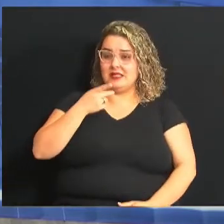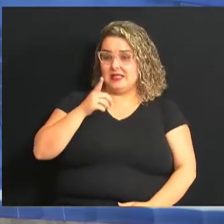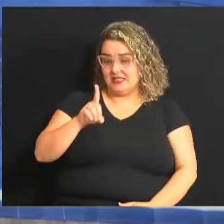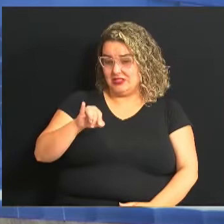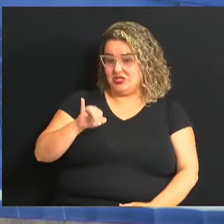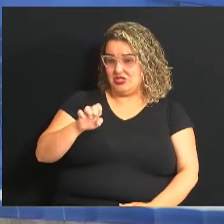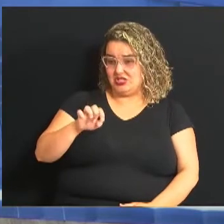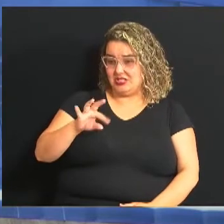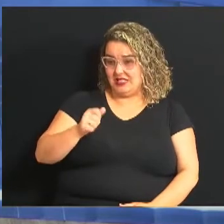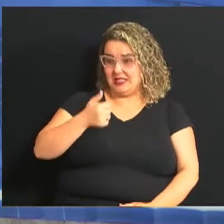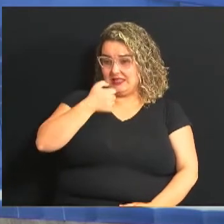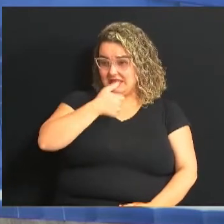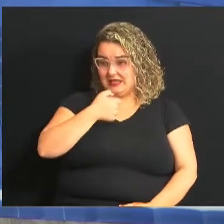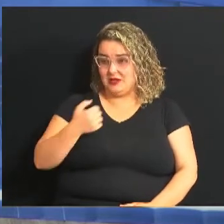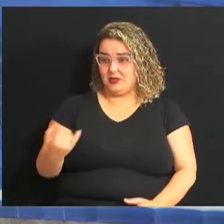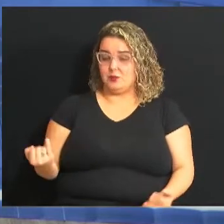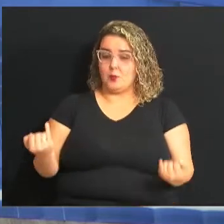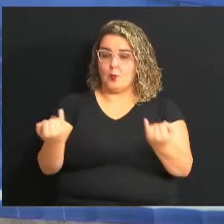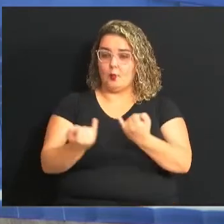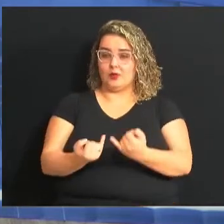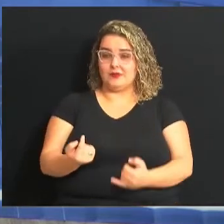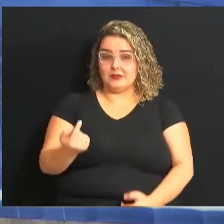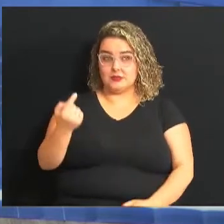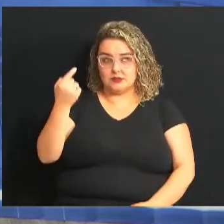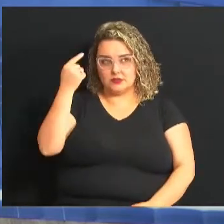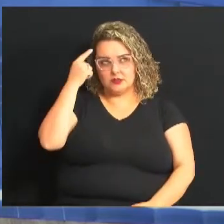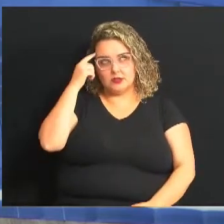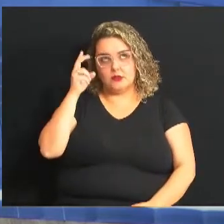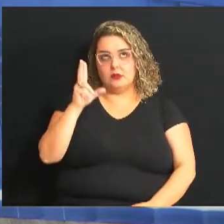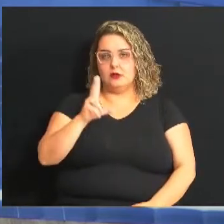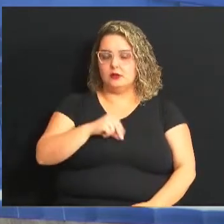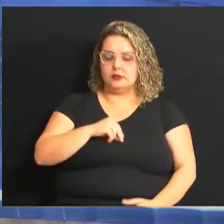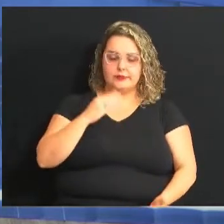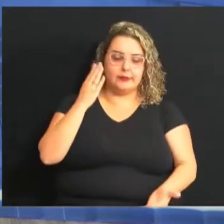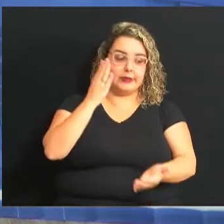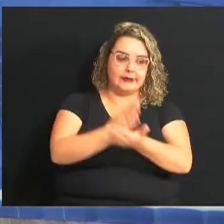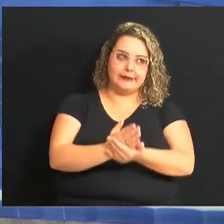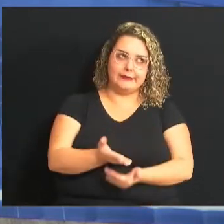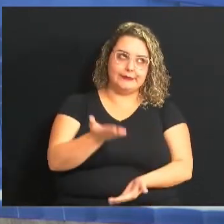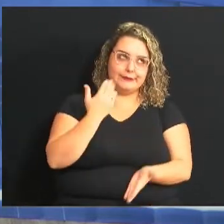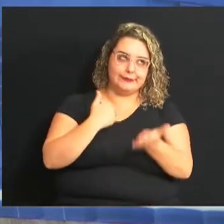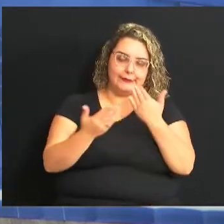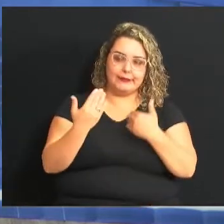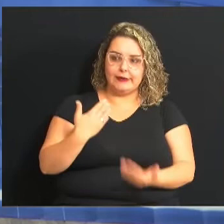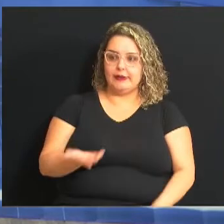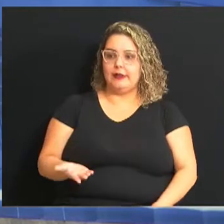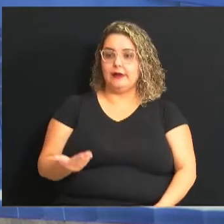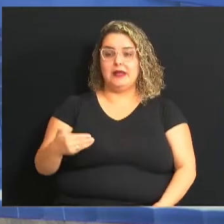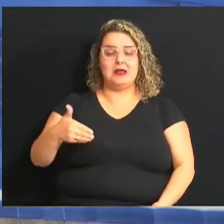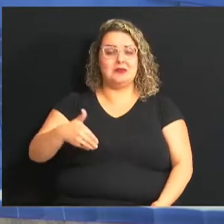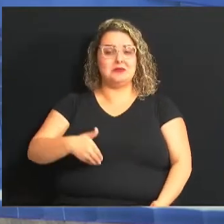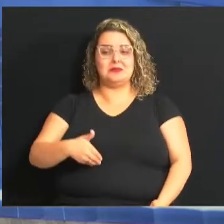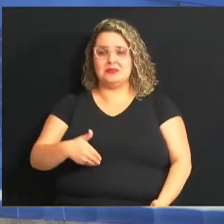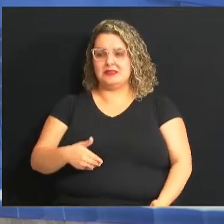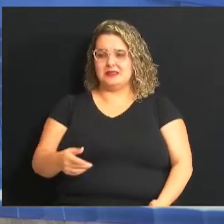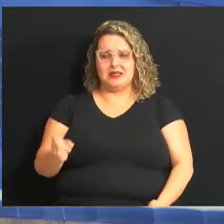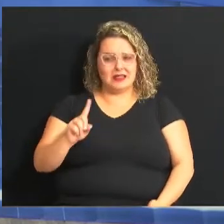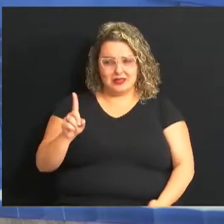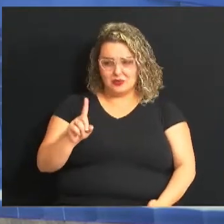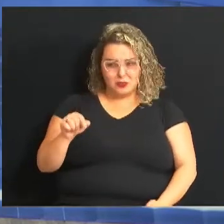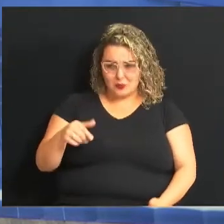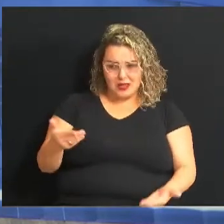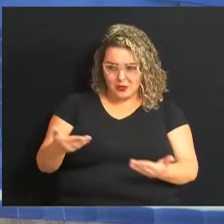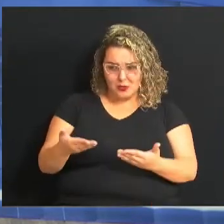perder peso. Vem na cabeça, nossa, eu vou deixar de comer, eu vou passar fome. Não é bem assim